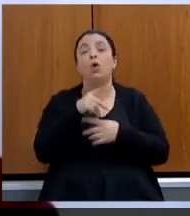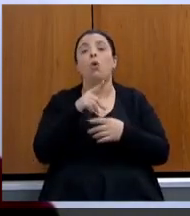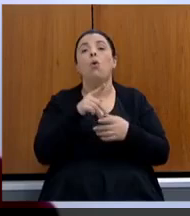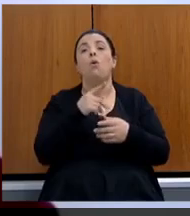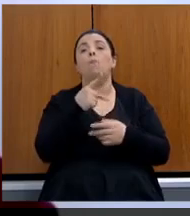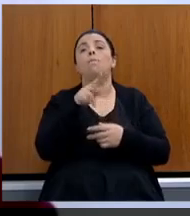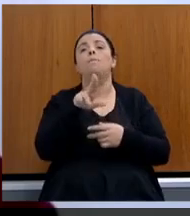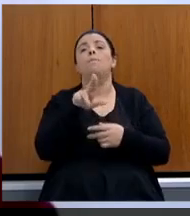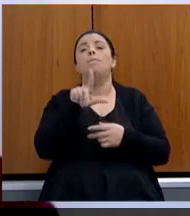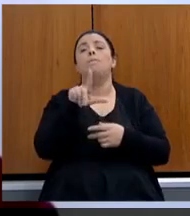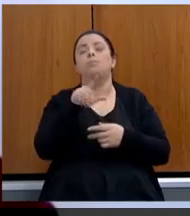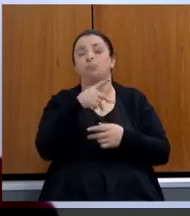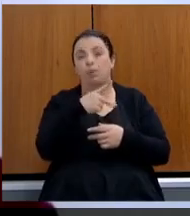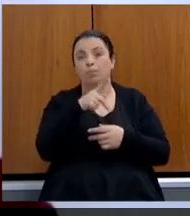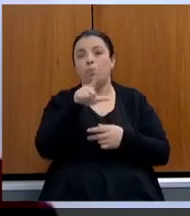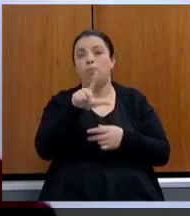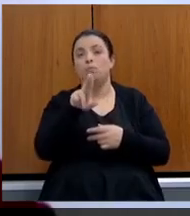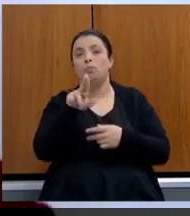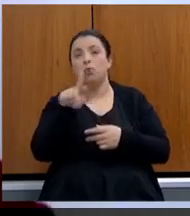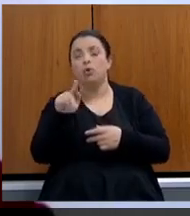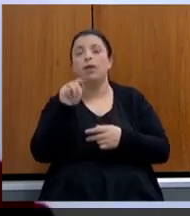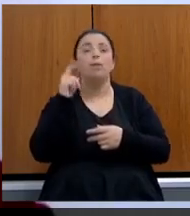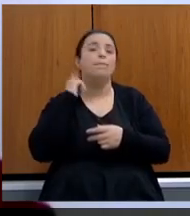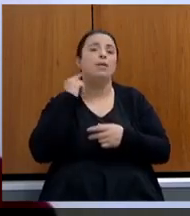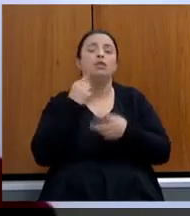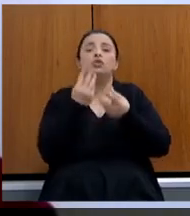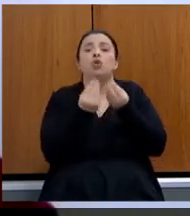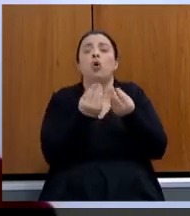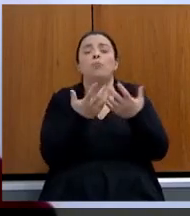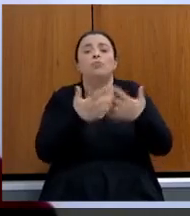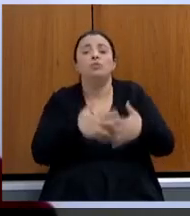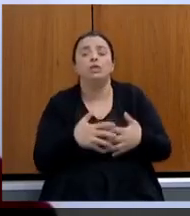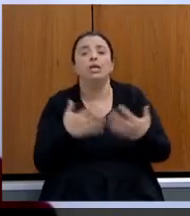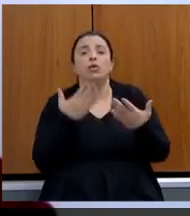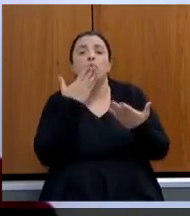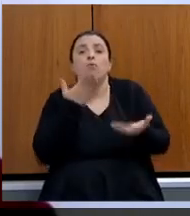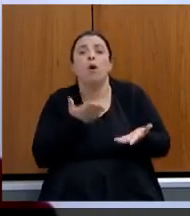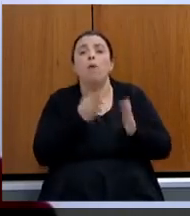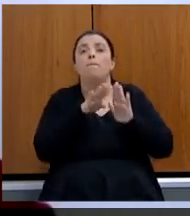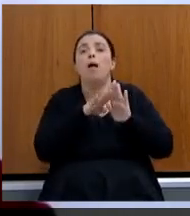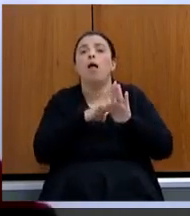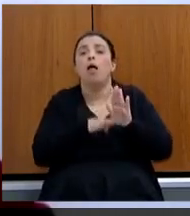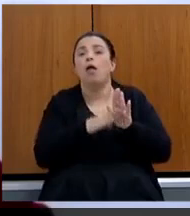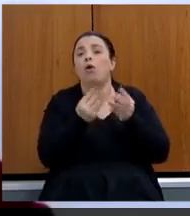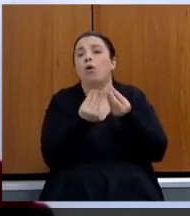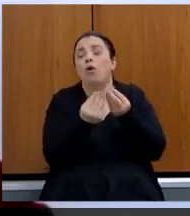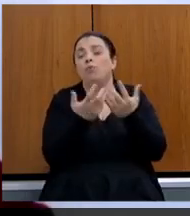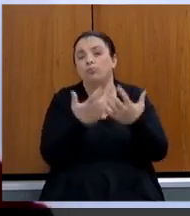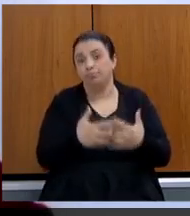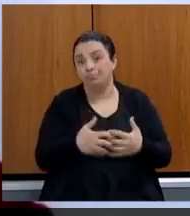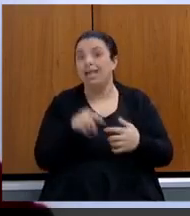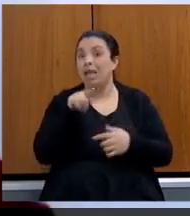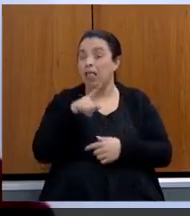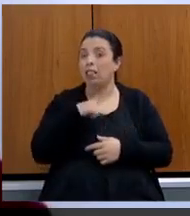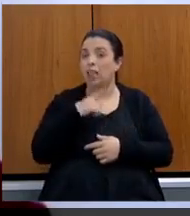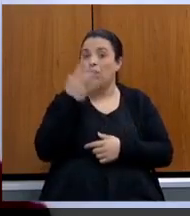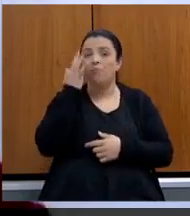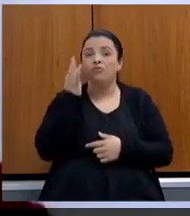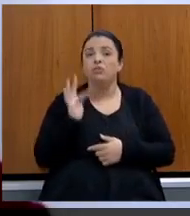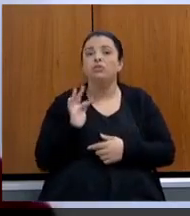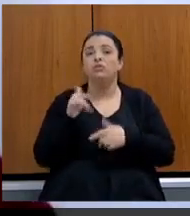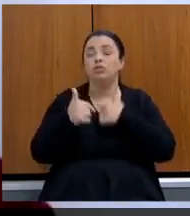sobre como está funcionando Qual que é a programação funcionamento o plug Minas tem uma Filosofia de trabalho que é uma atuação